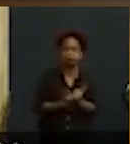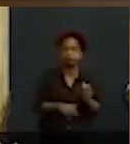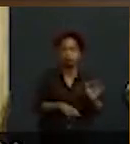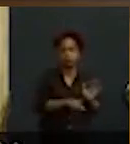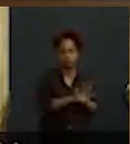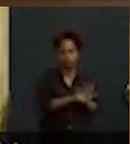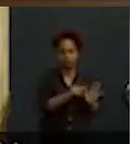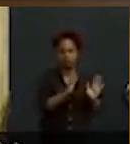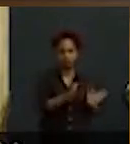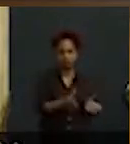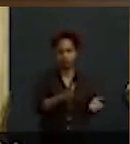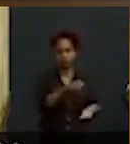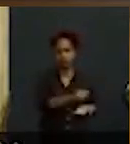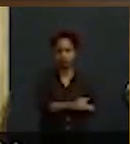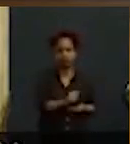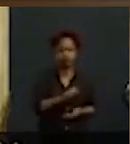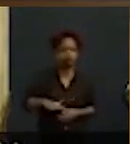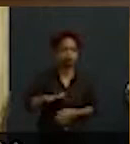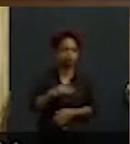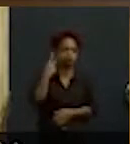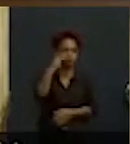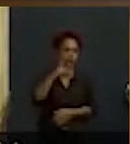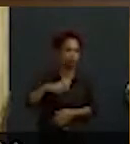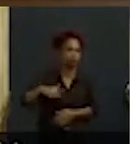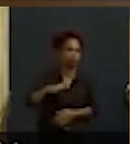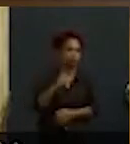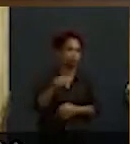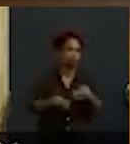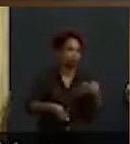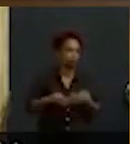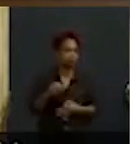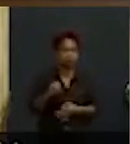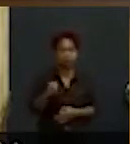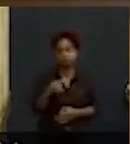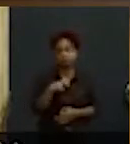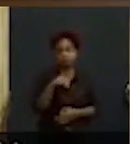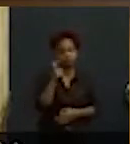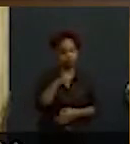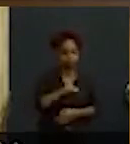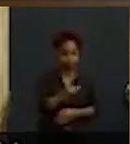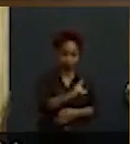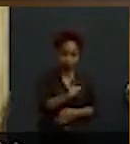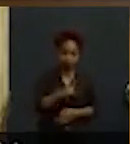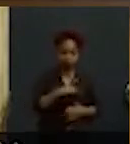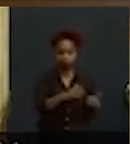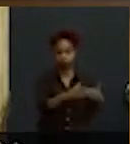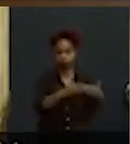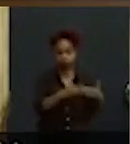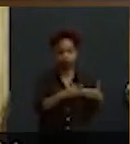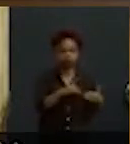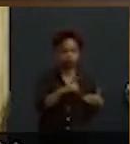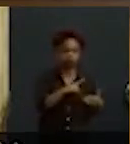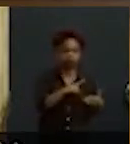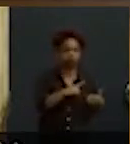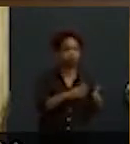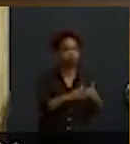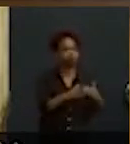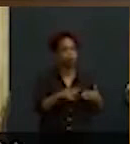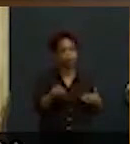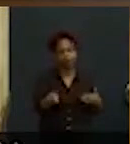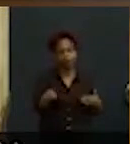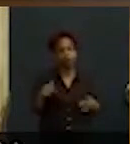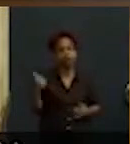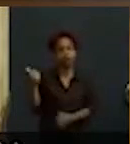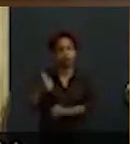do Procurador-Geral de Justiça em seus impedimentos, suspensões, afastamentos